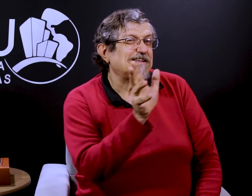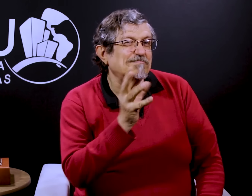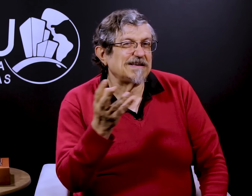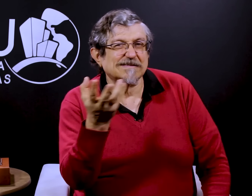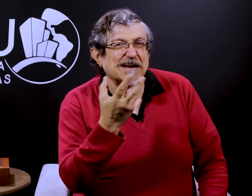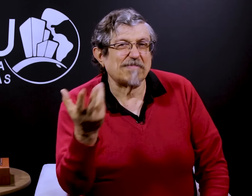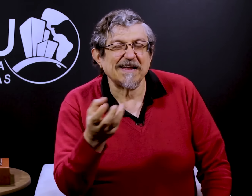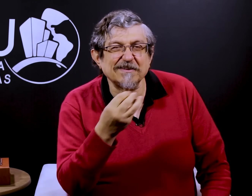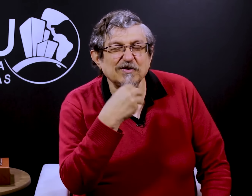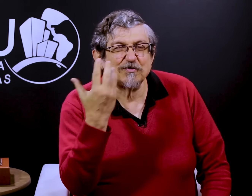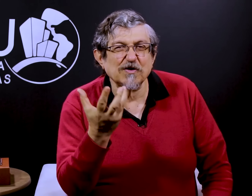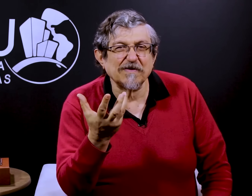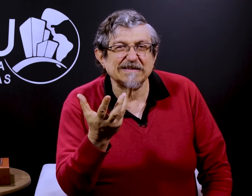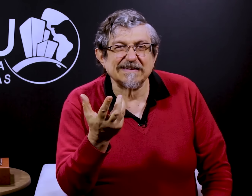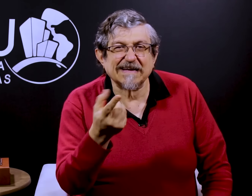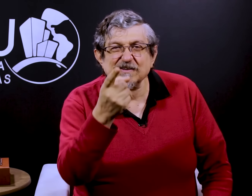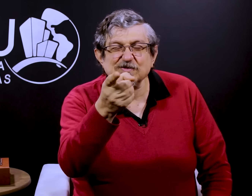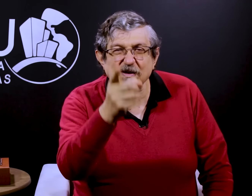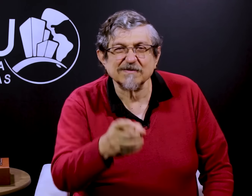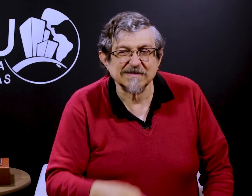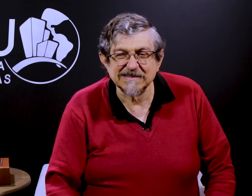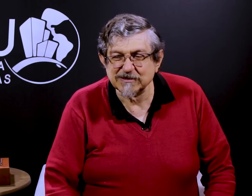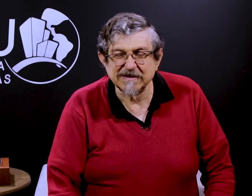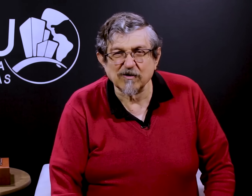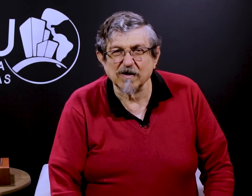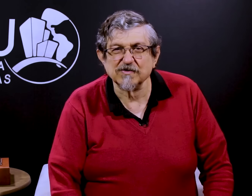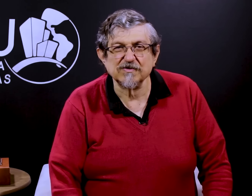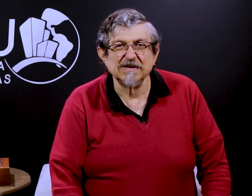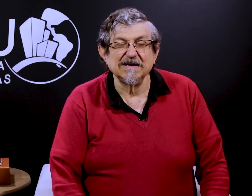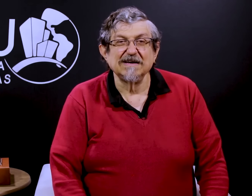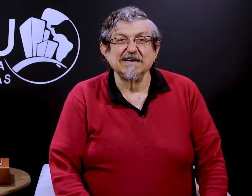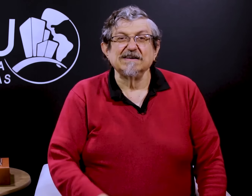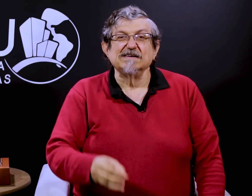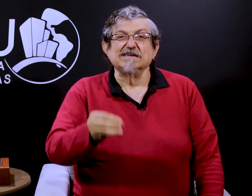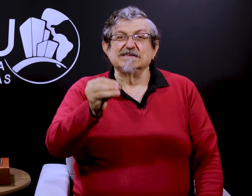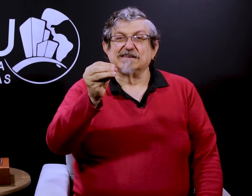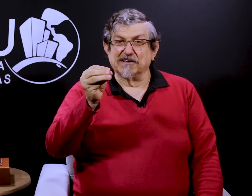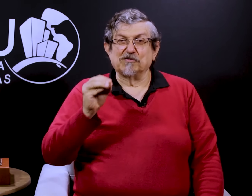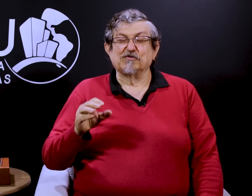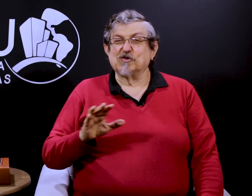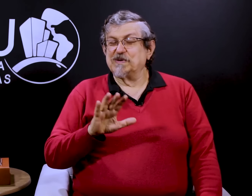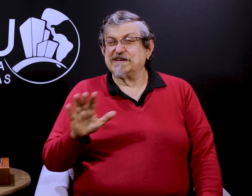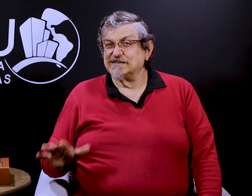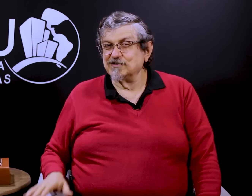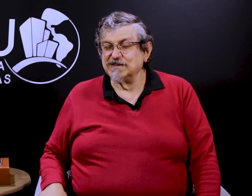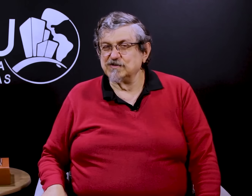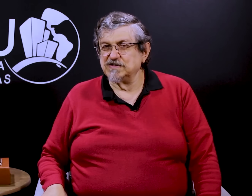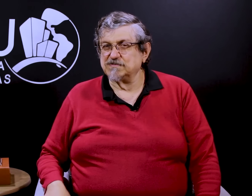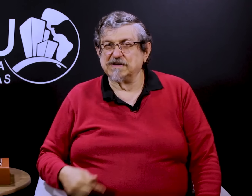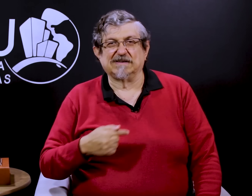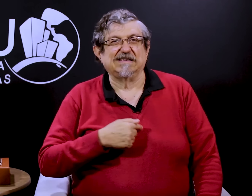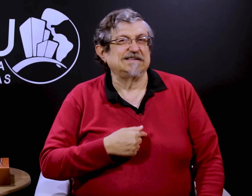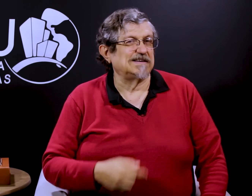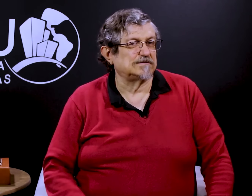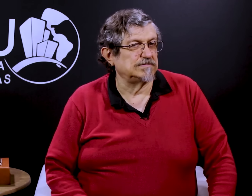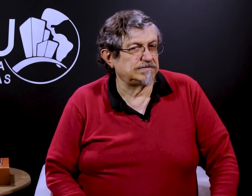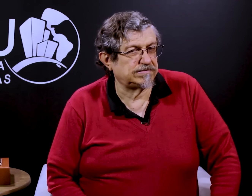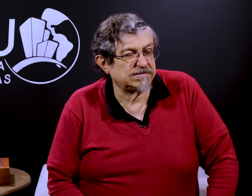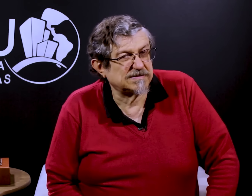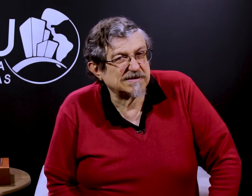devidamente trabalhado eu não vou inventar nada só que tem um negócio Saião eu vou obedecer o que Deus disse mas aqui